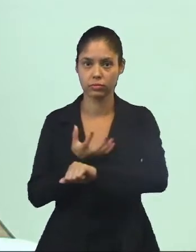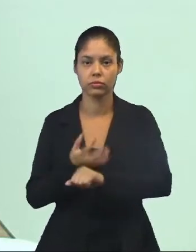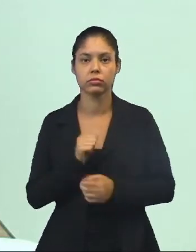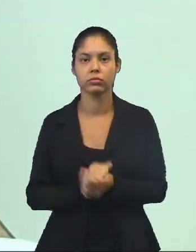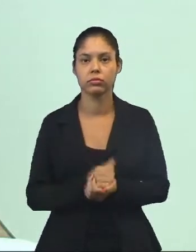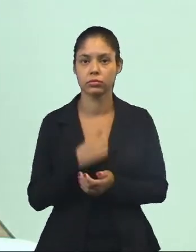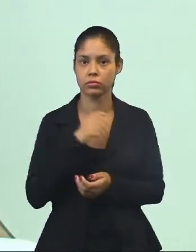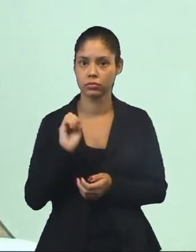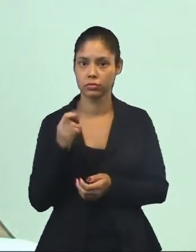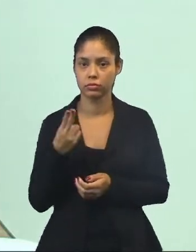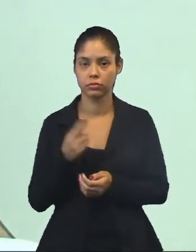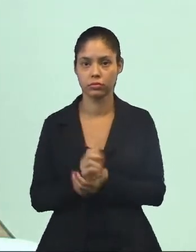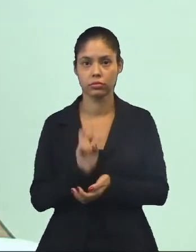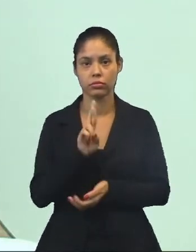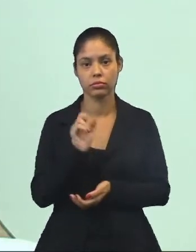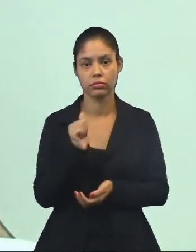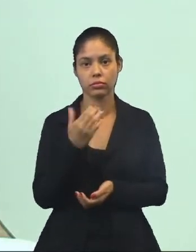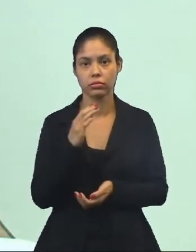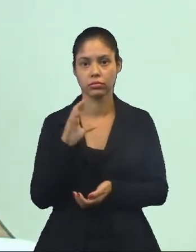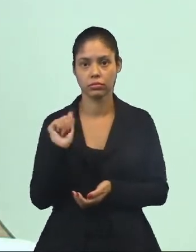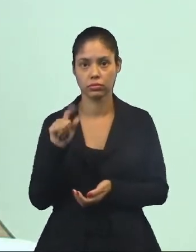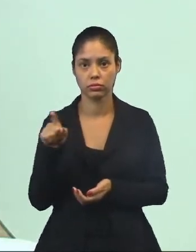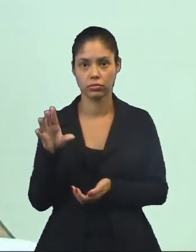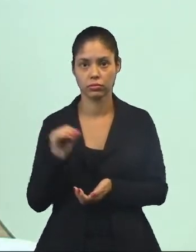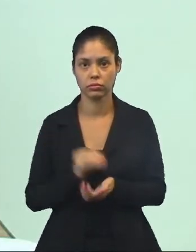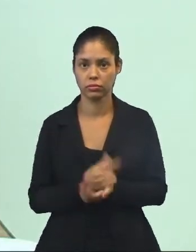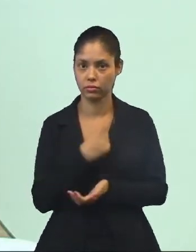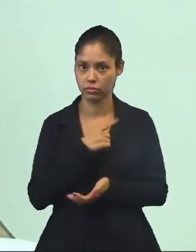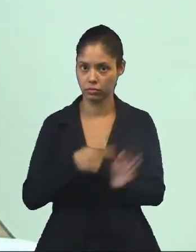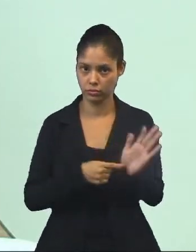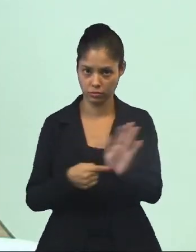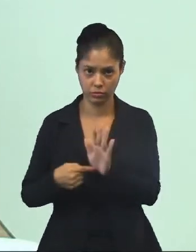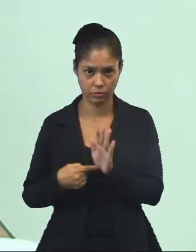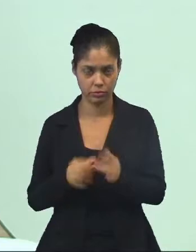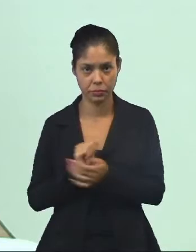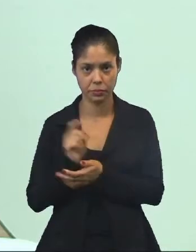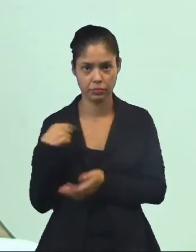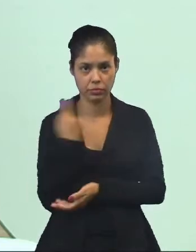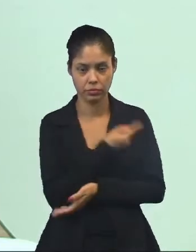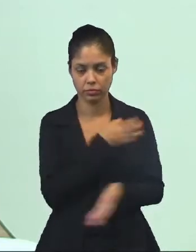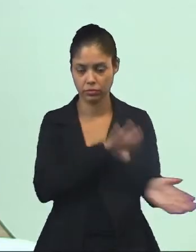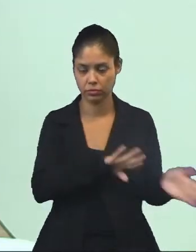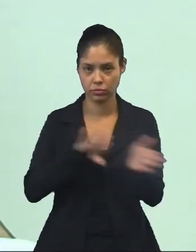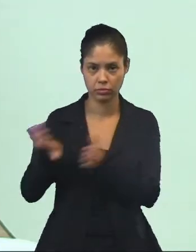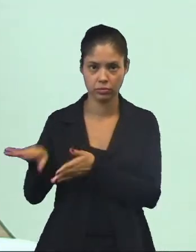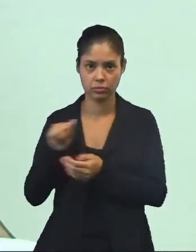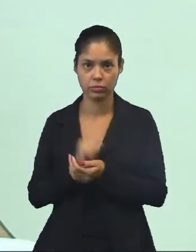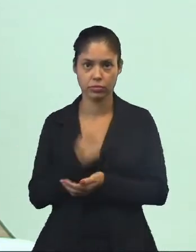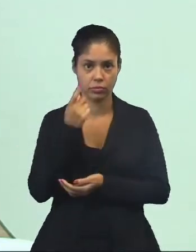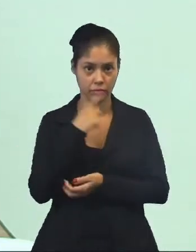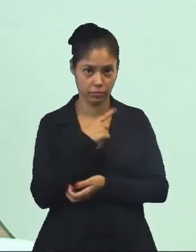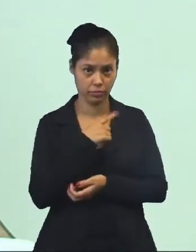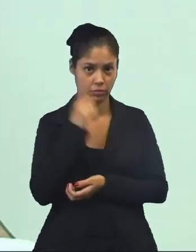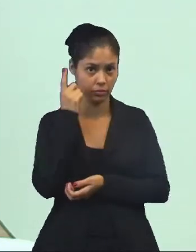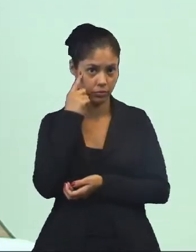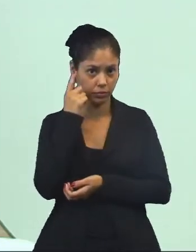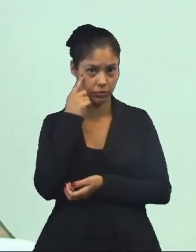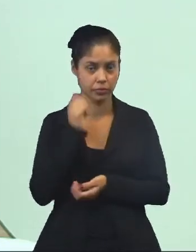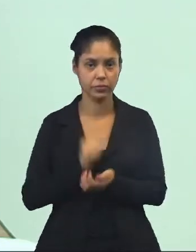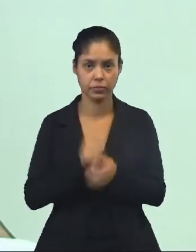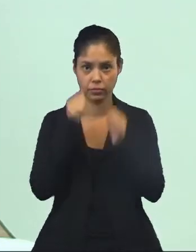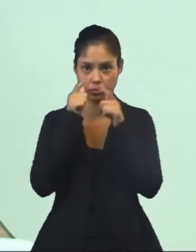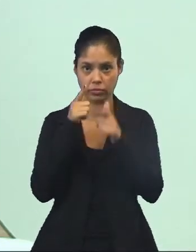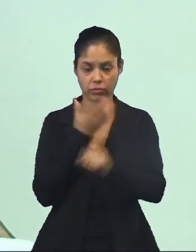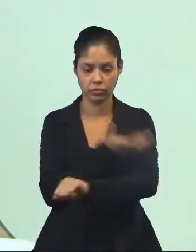pasto ou da ração que é oferecida a ele lá no pasto, né? Mas vamos deixar a ração de lado. Vamos nos atentar à